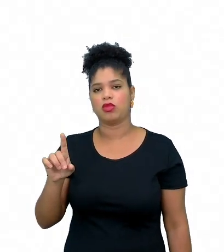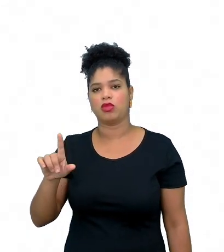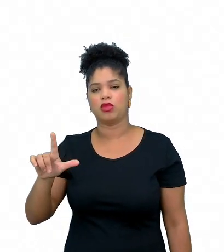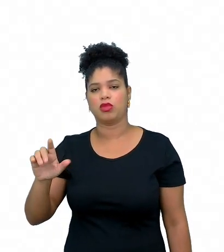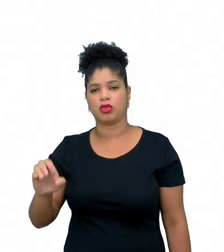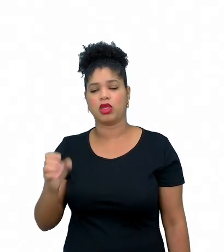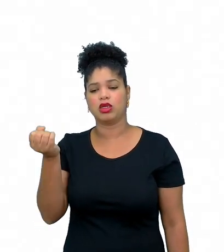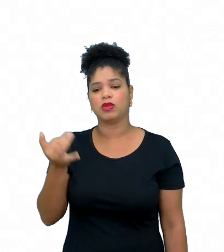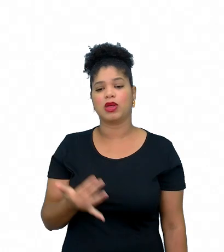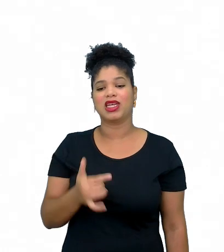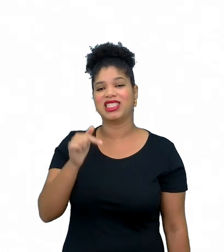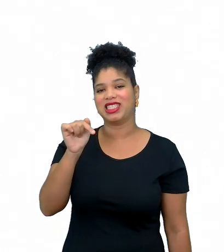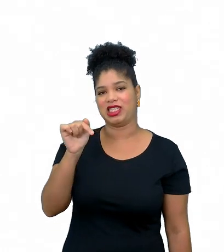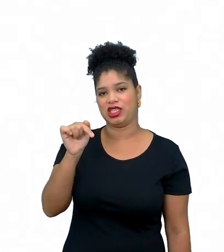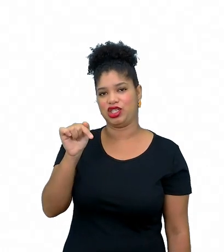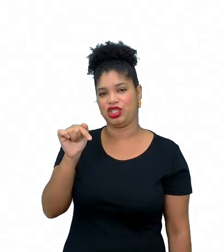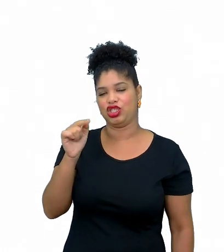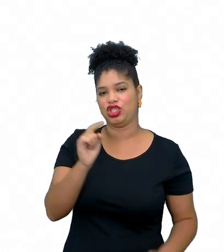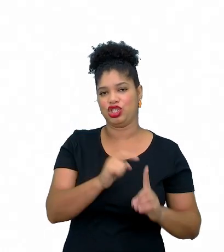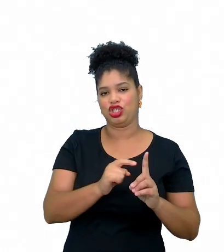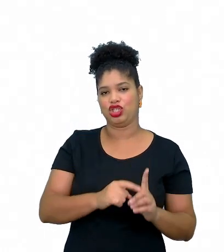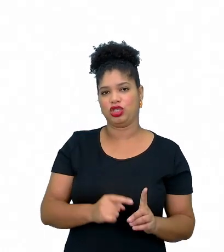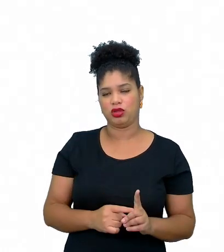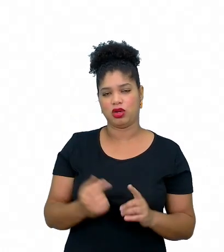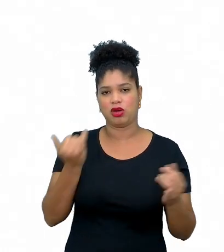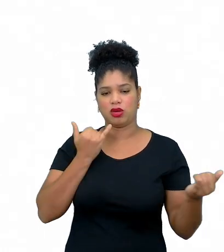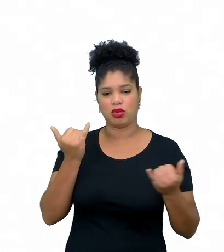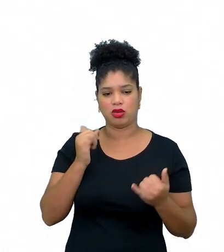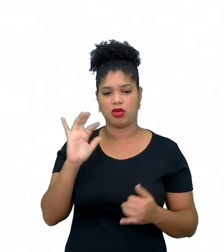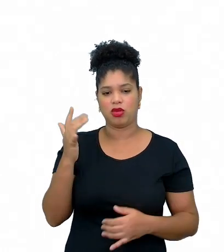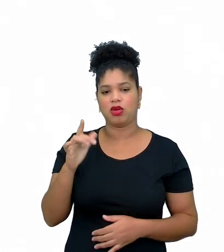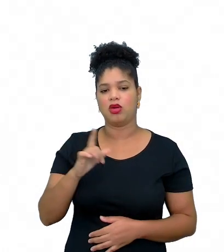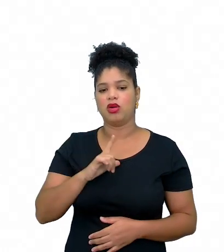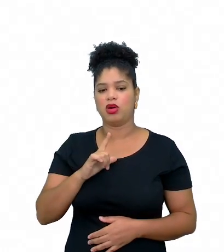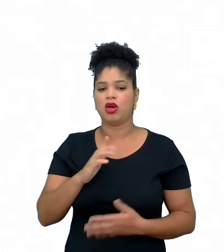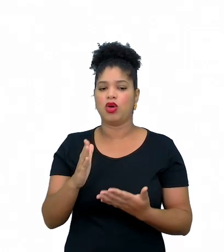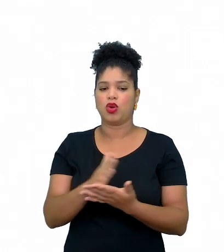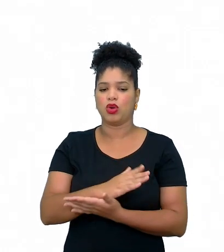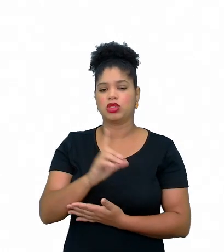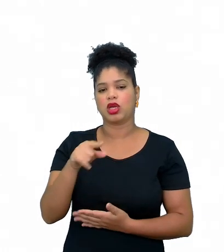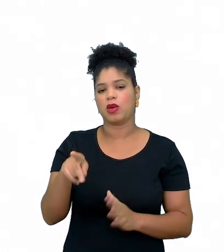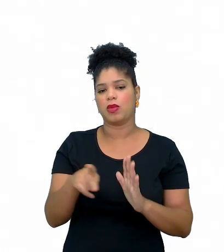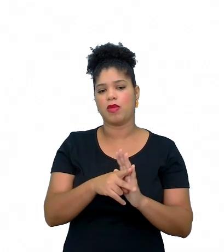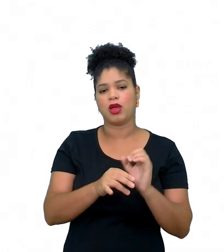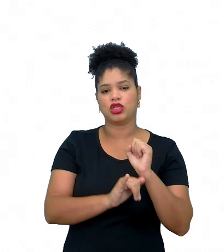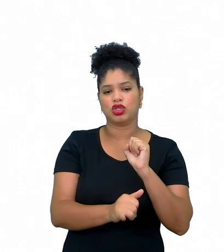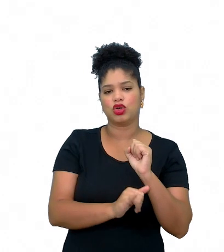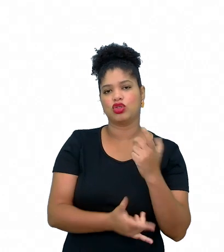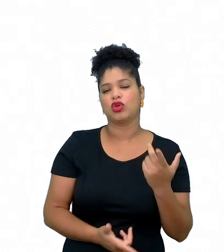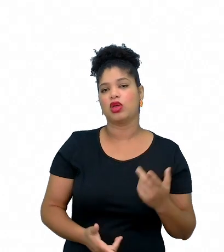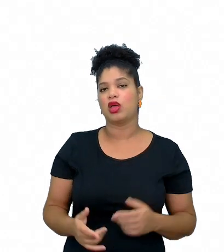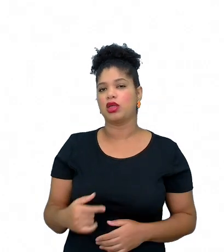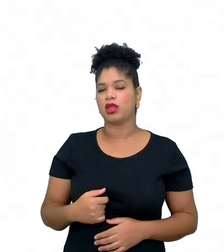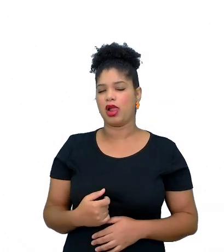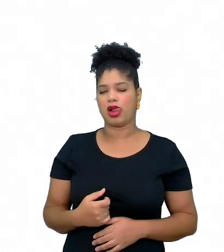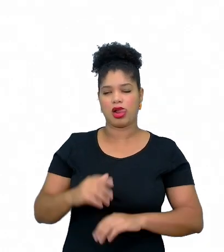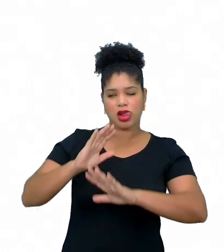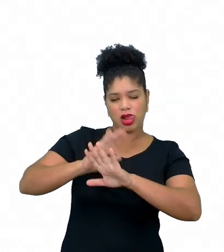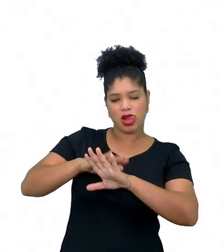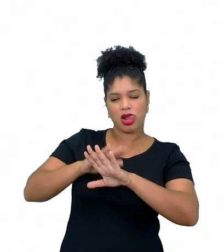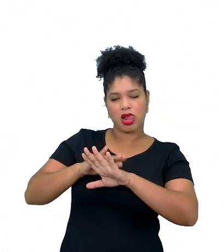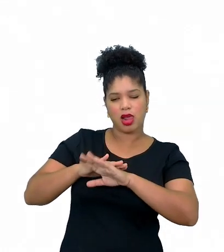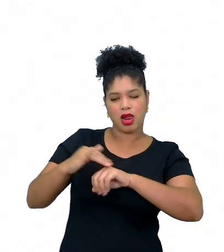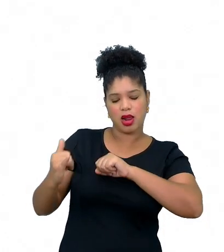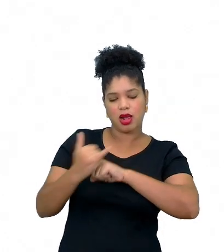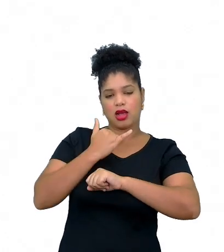tipos de notícias falsas. Aqui ela coloca sátira ou paródia, como 2, conteúdo enganoso, Como